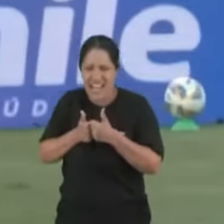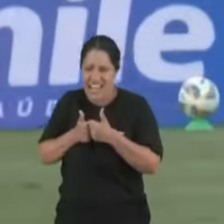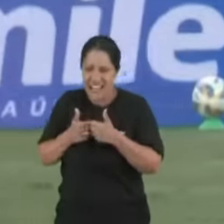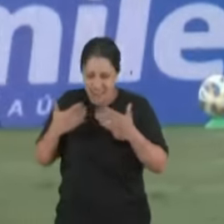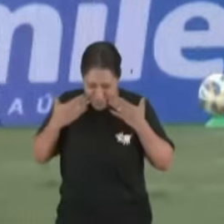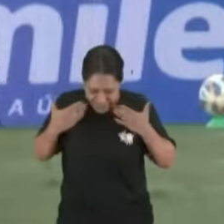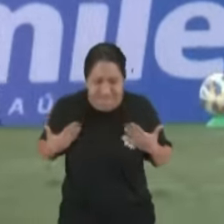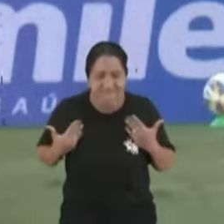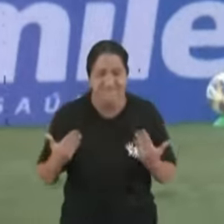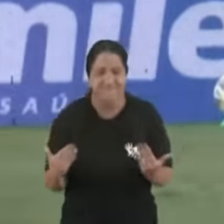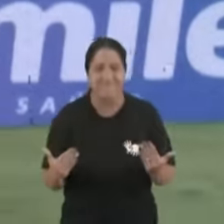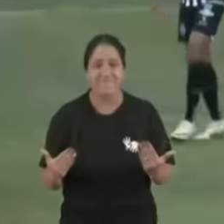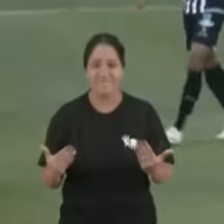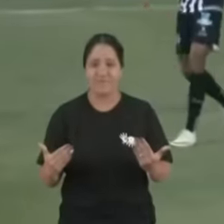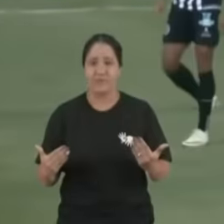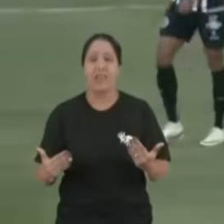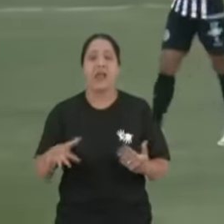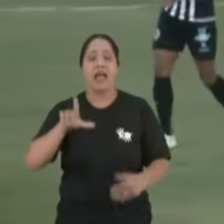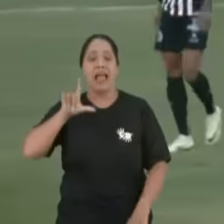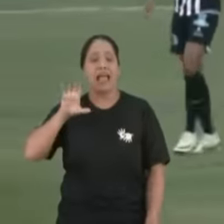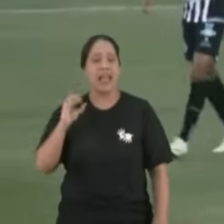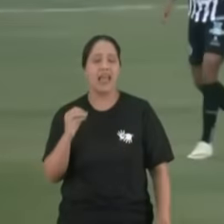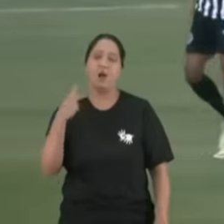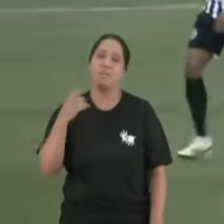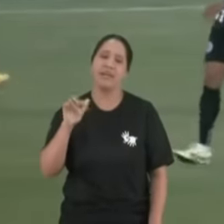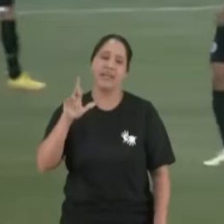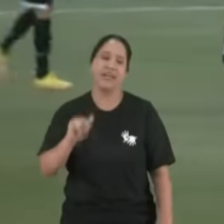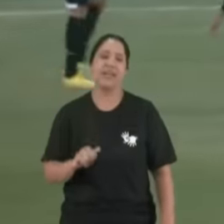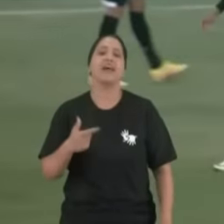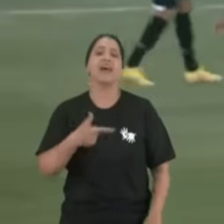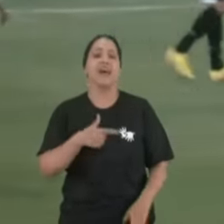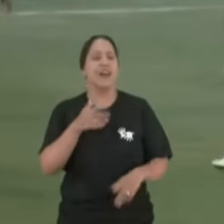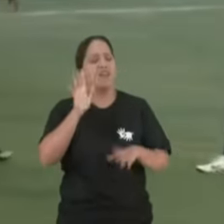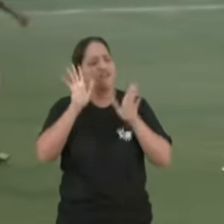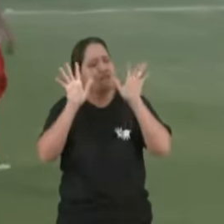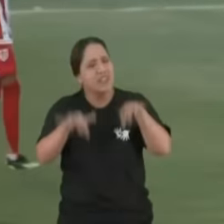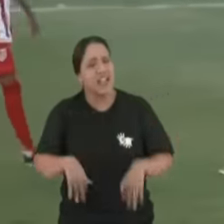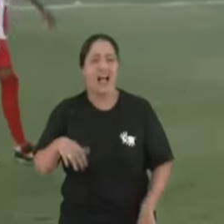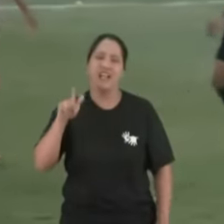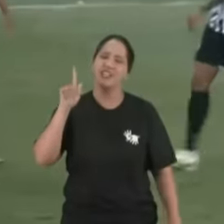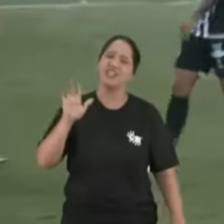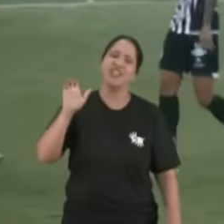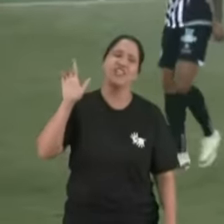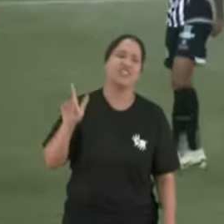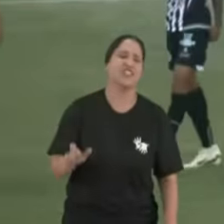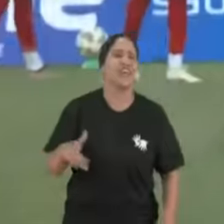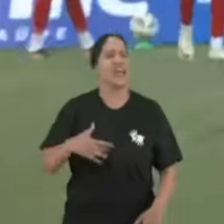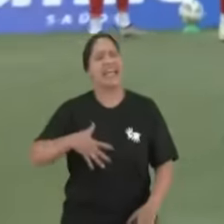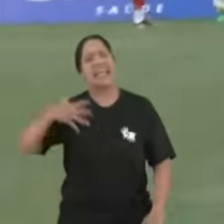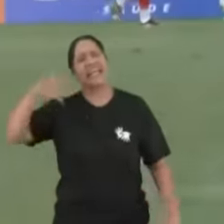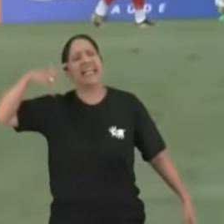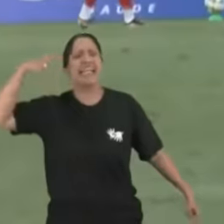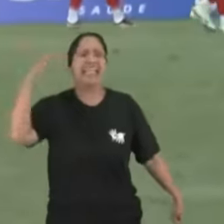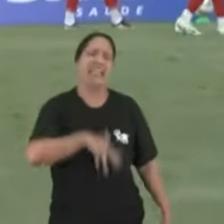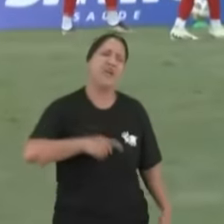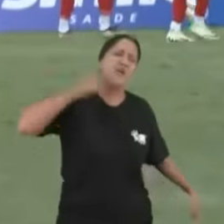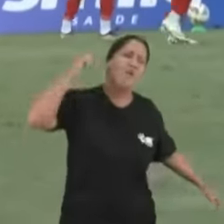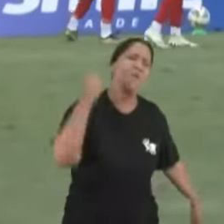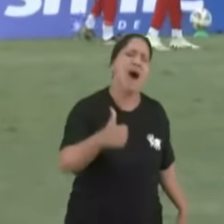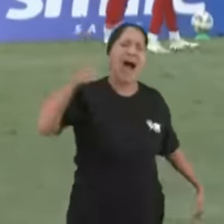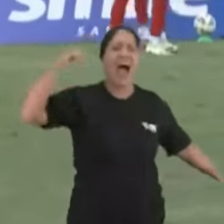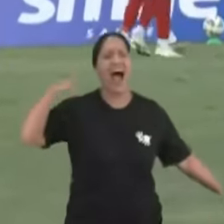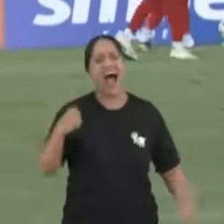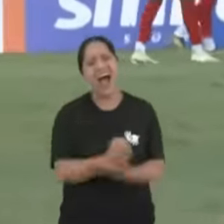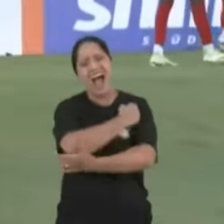grande área para o Léo Pereira, e a chegada para a finalização do GG. Que lance, por pouco não sai o primeiro gol